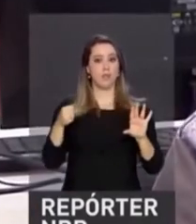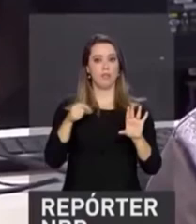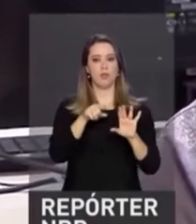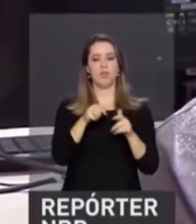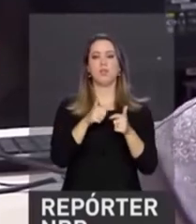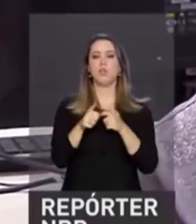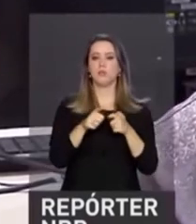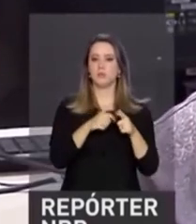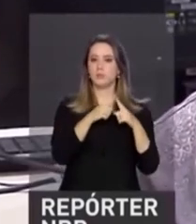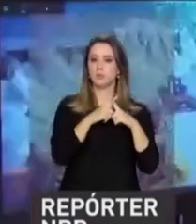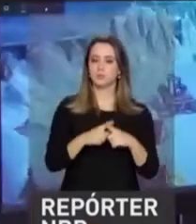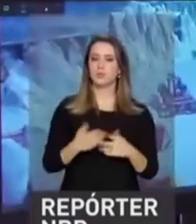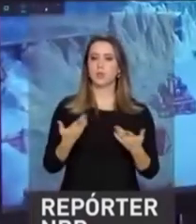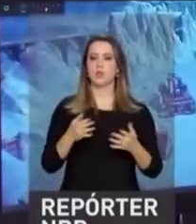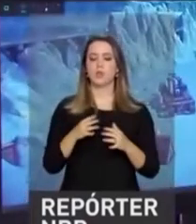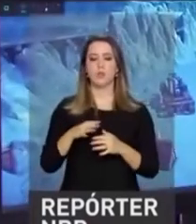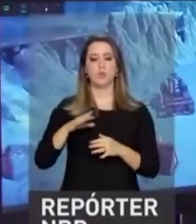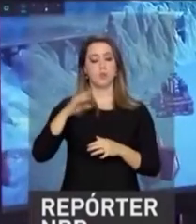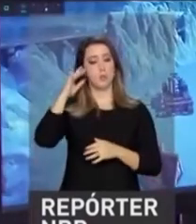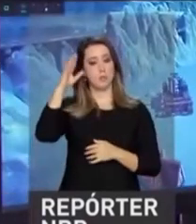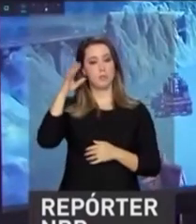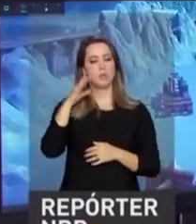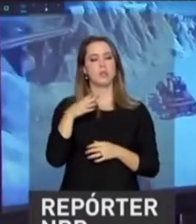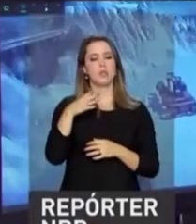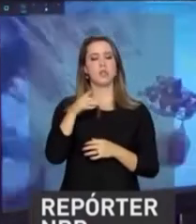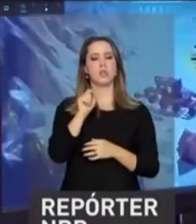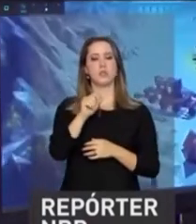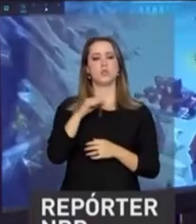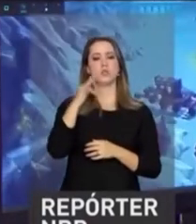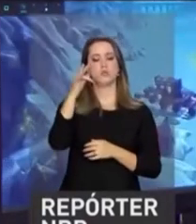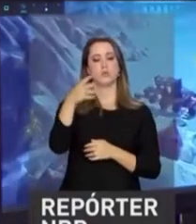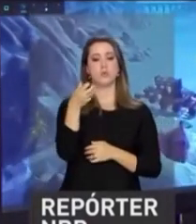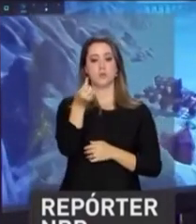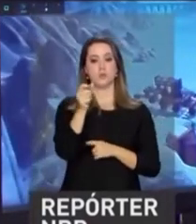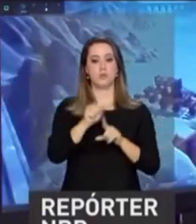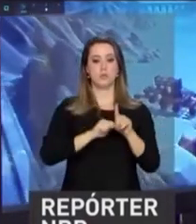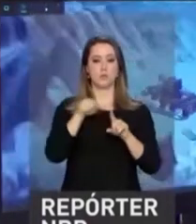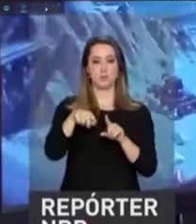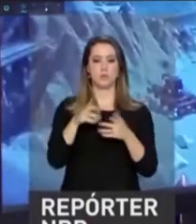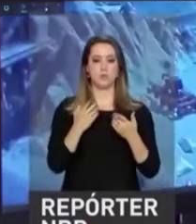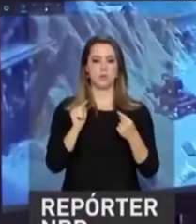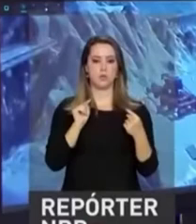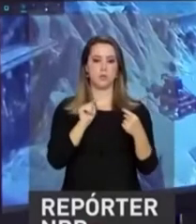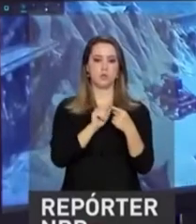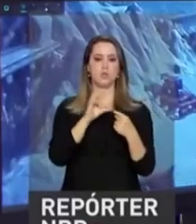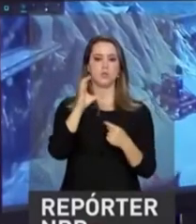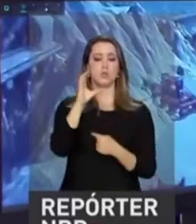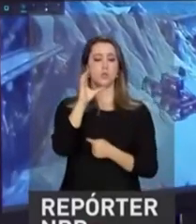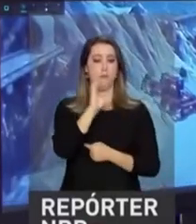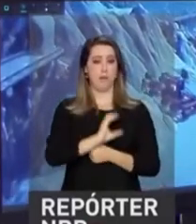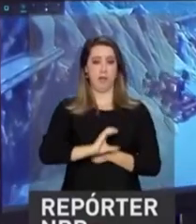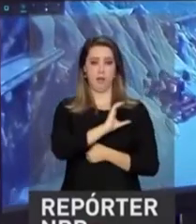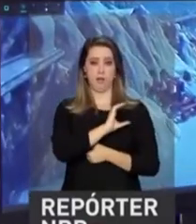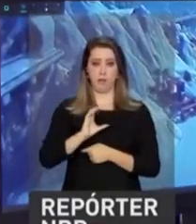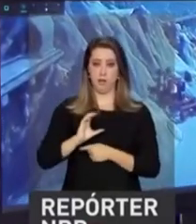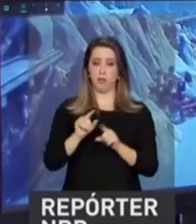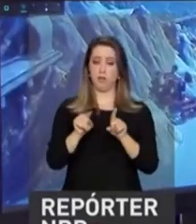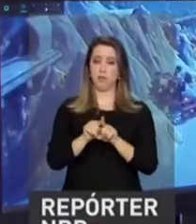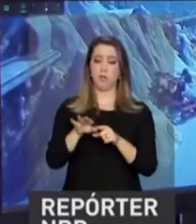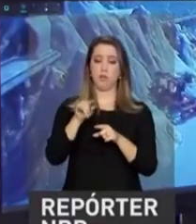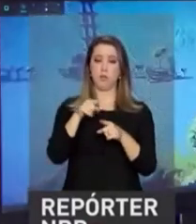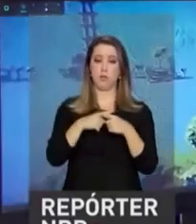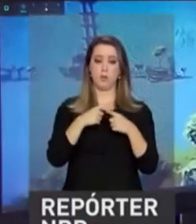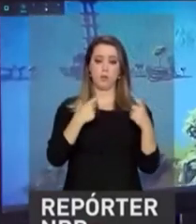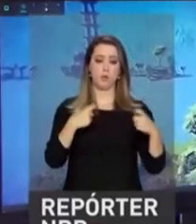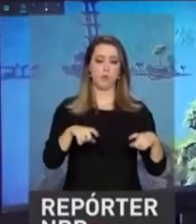o jovem planeja o futuro. Pretendo ficar mais uns 6 meses aqui me preparando, porque eu estou com meta de ir para o Canadá, para Montreal, que lá tem um